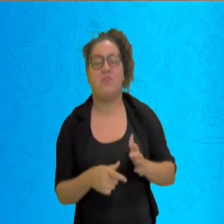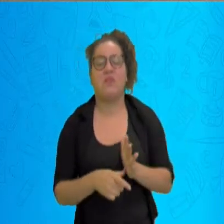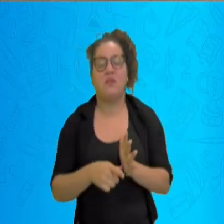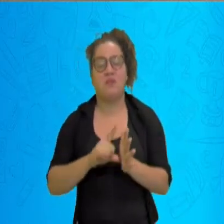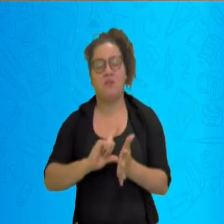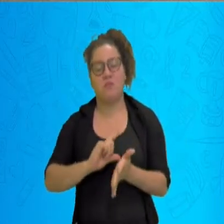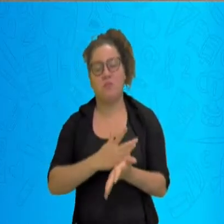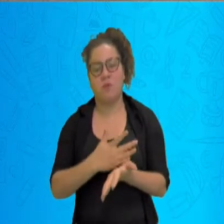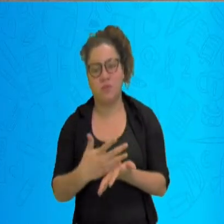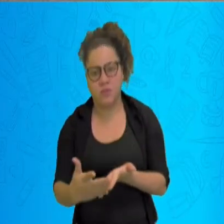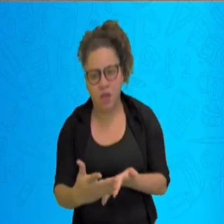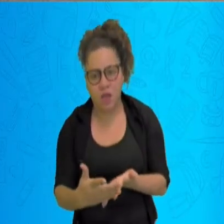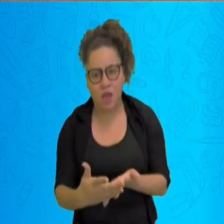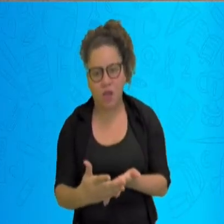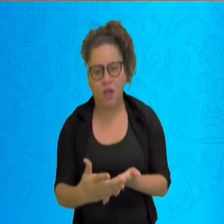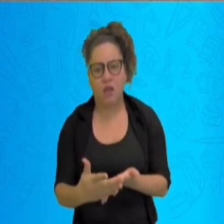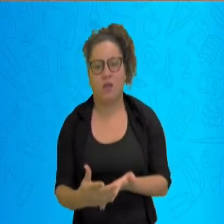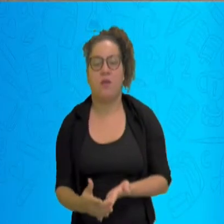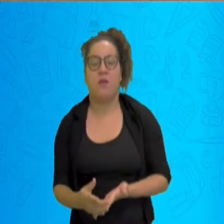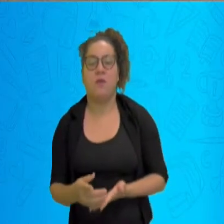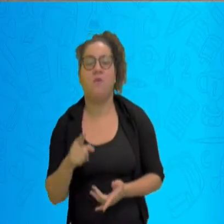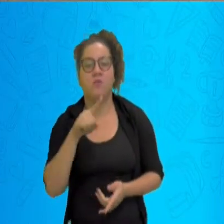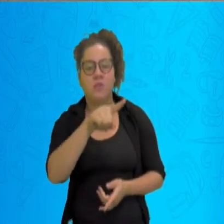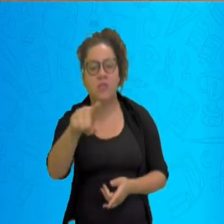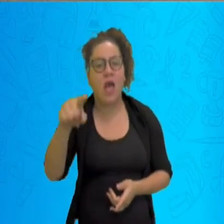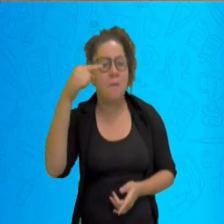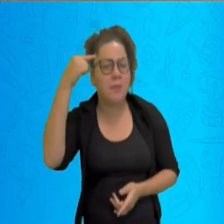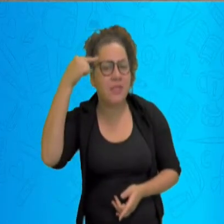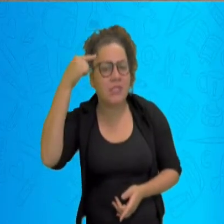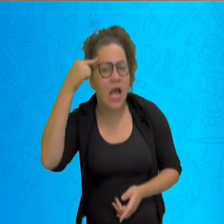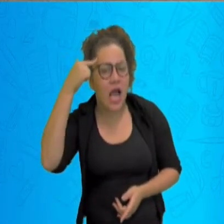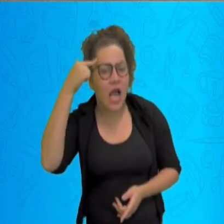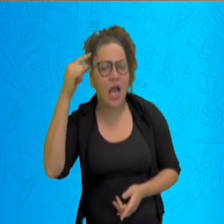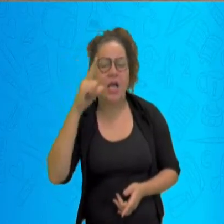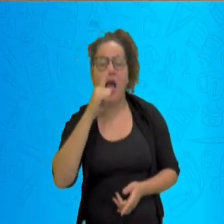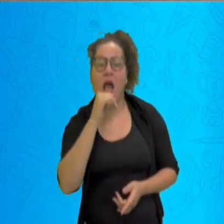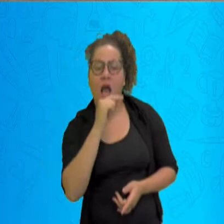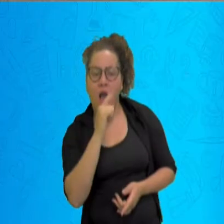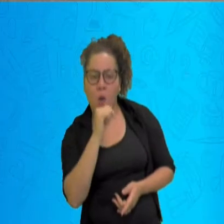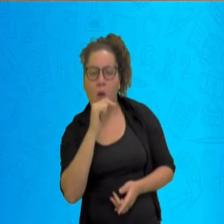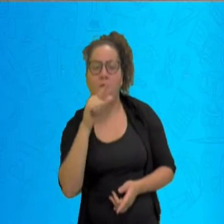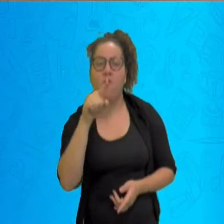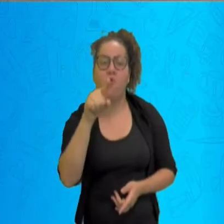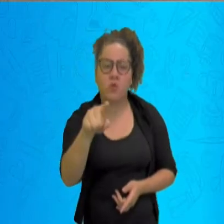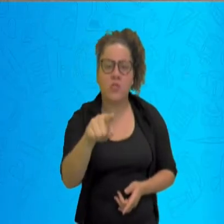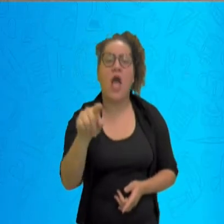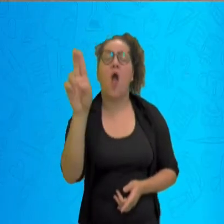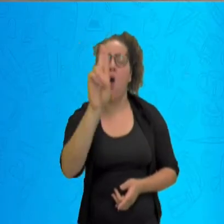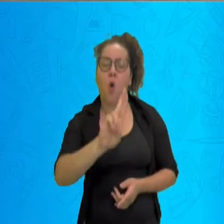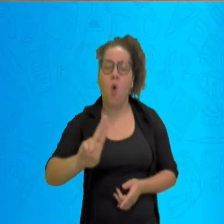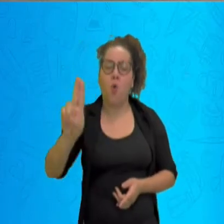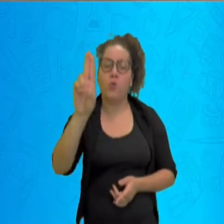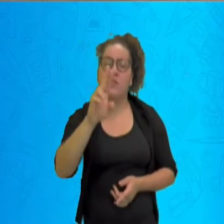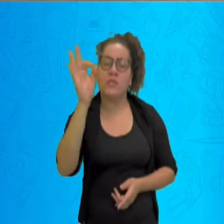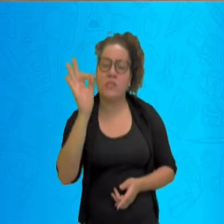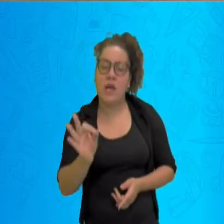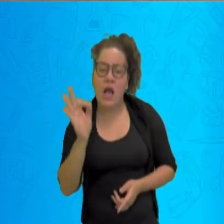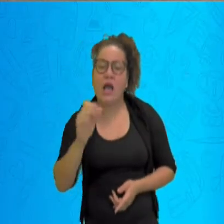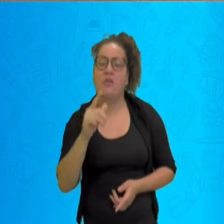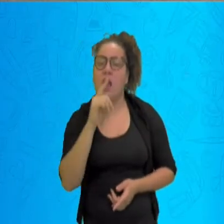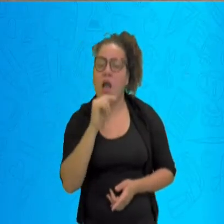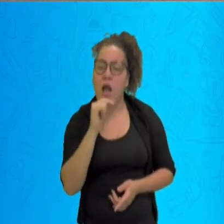exibição dos slides, eu te convido a refletir sobre a água. Você tem feito o uso da água? Em